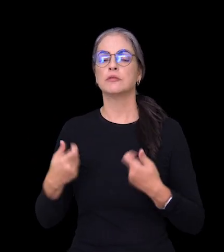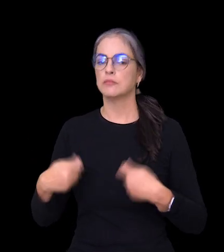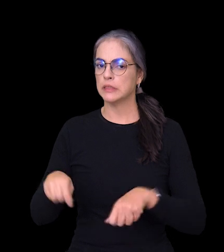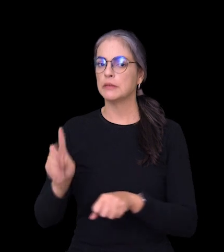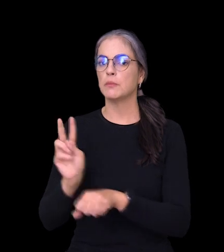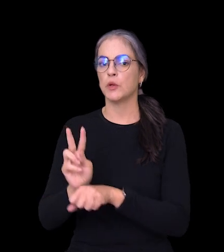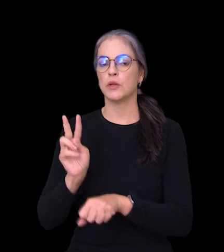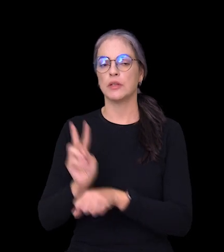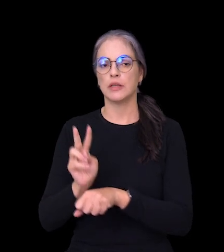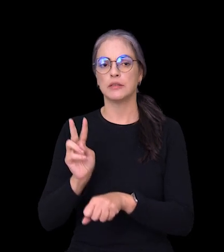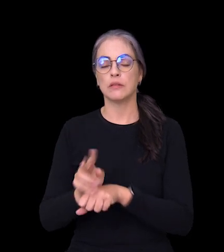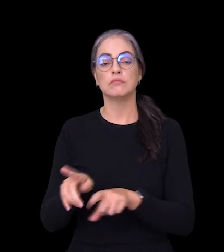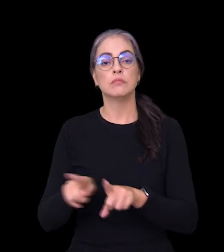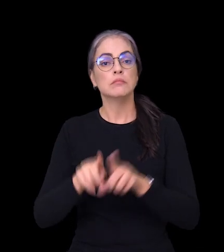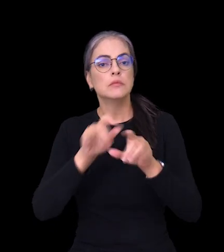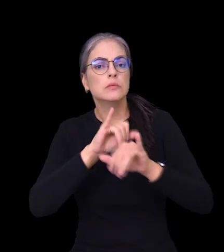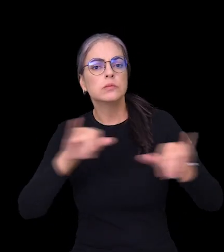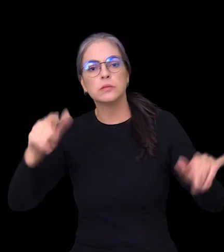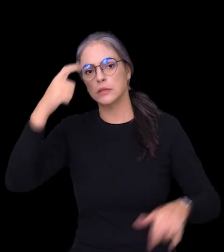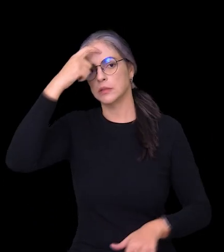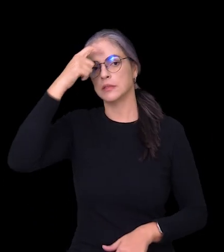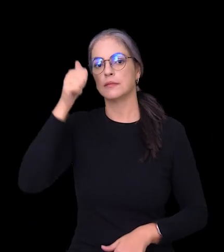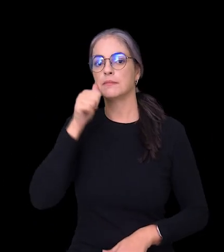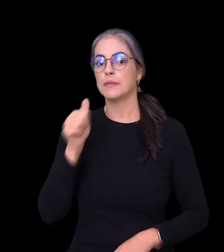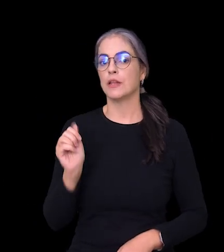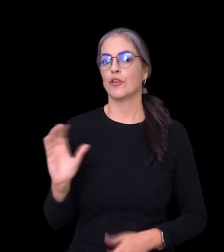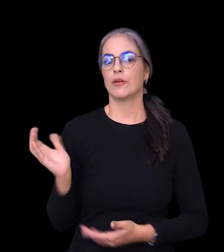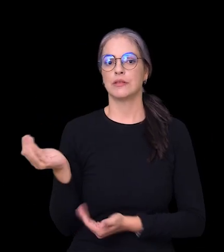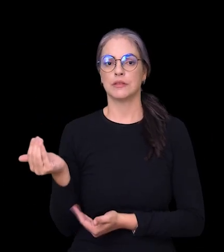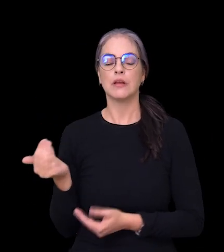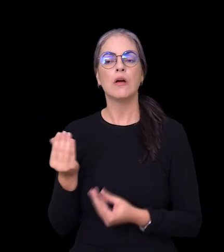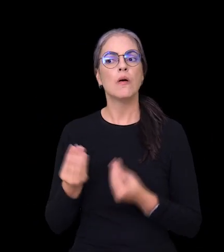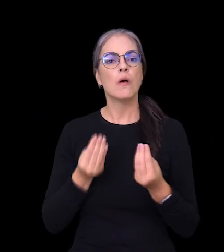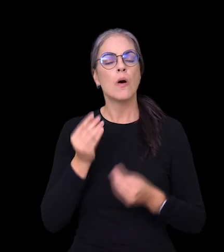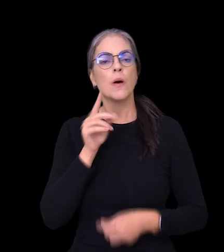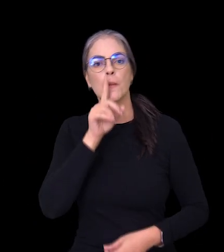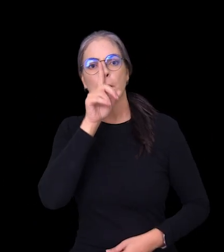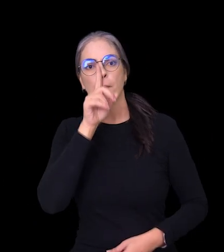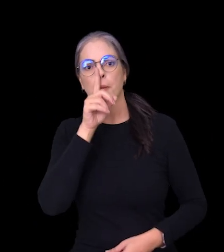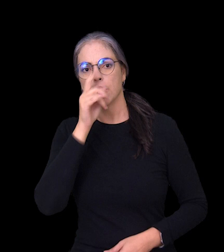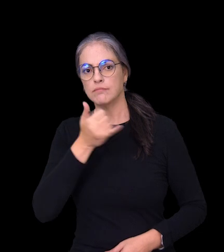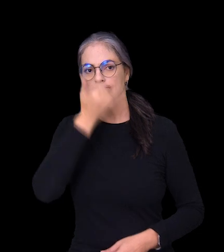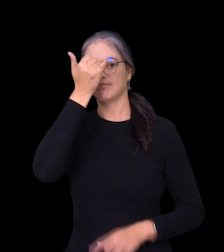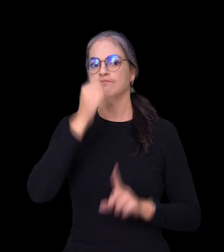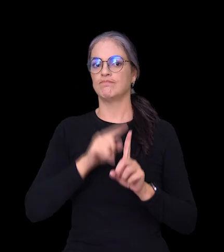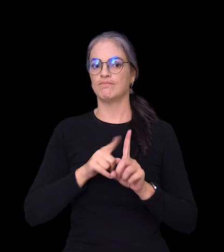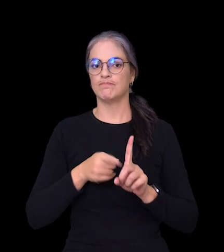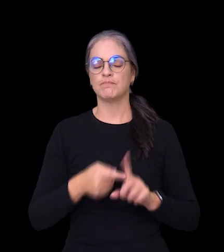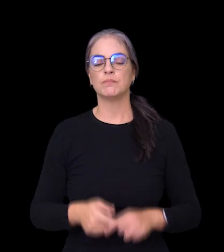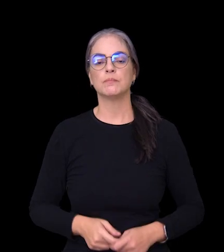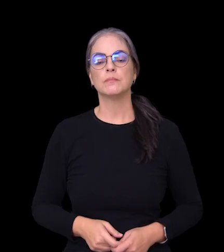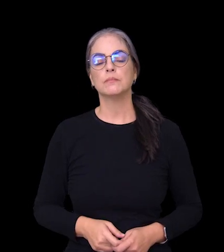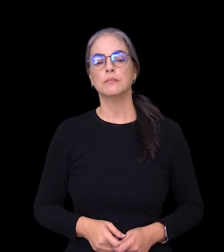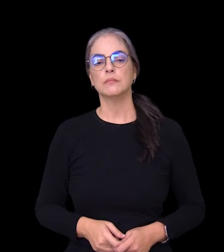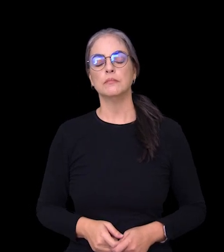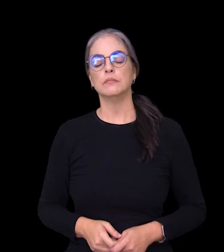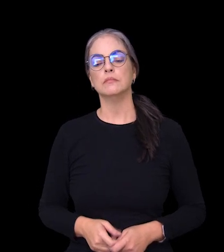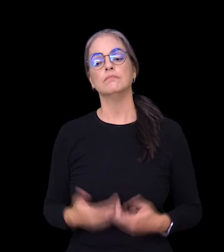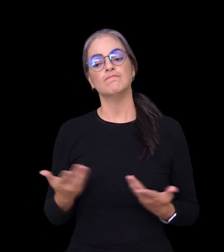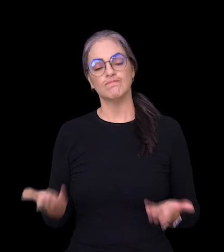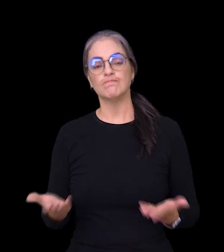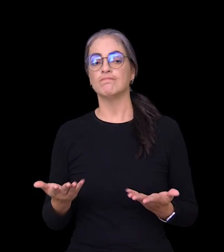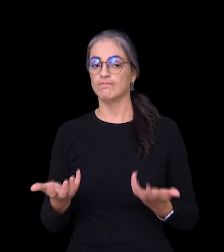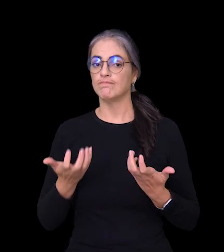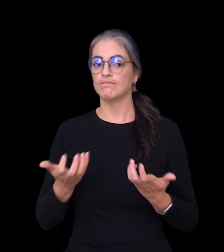e conscientização de meninas e adolescentes sobre o risco da gravidez precoce, buscando assim garantir